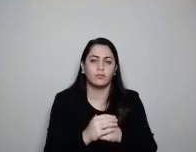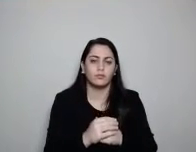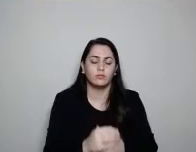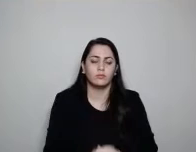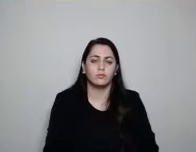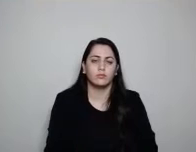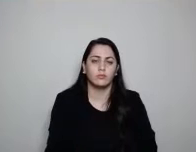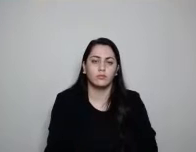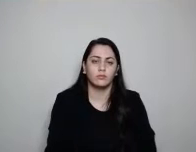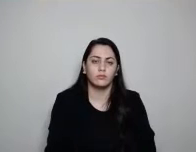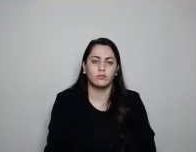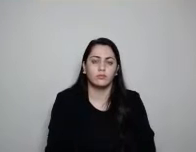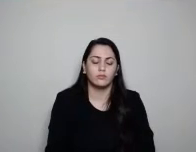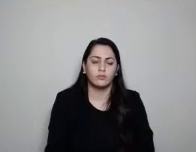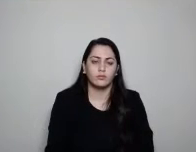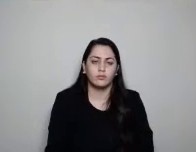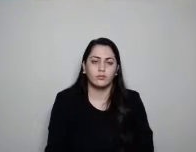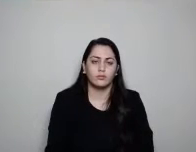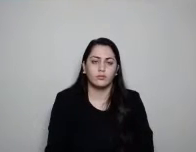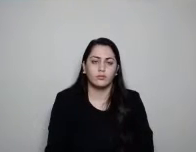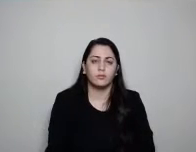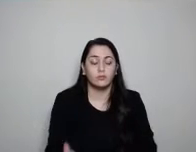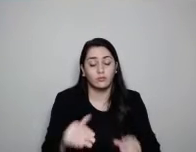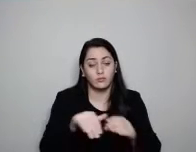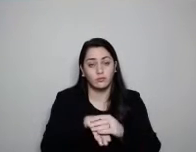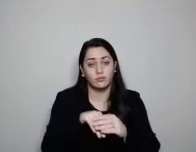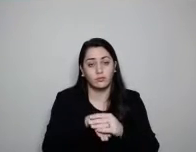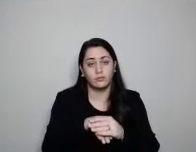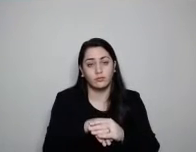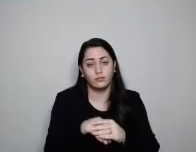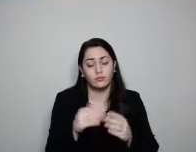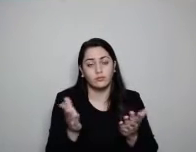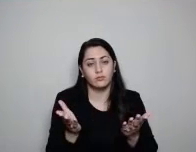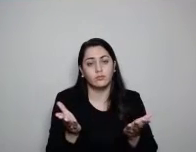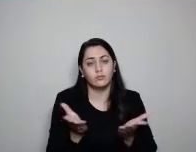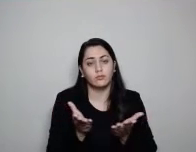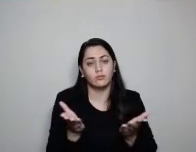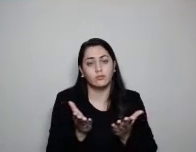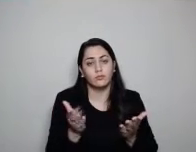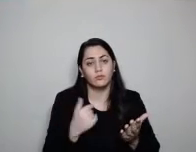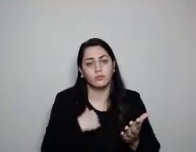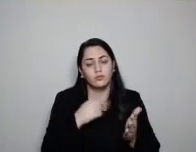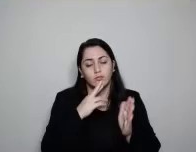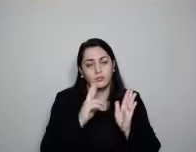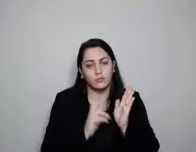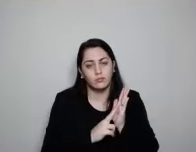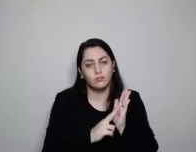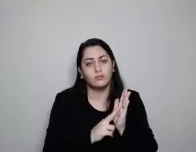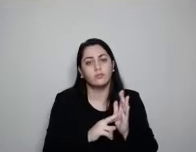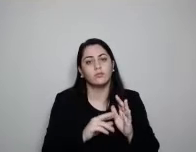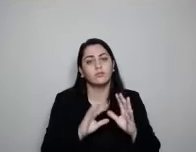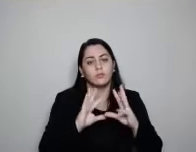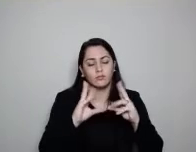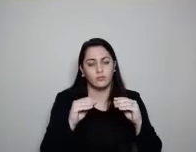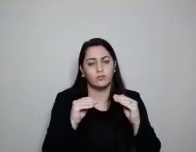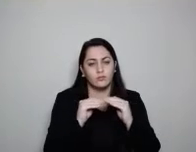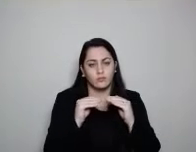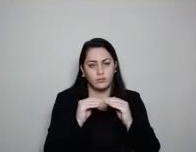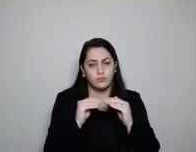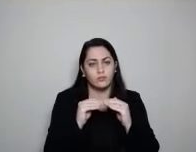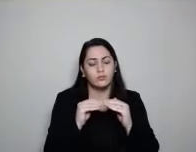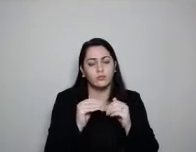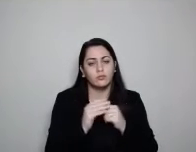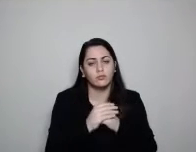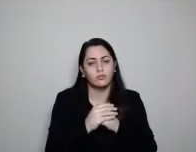Esse voto, né, que eu sou relator e demais integrantes estão acompanhando, na sequência